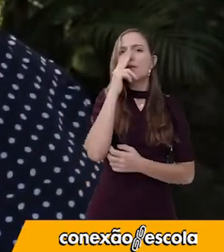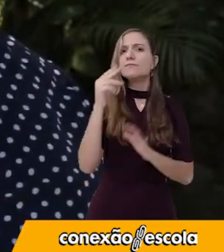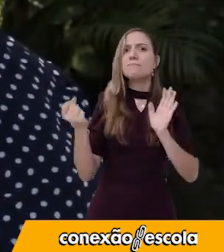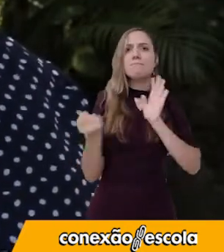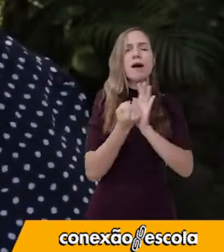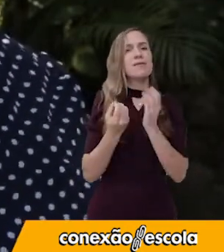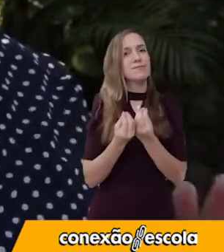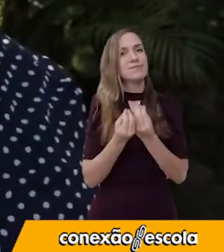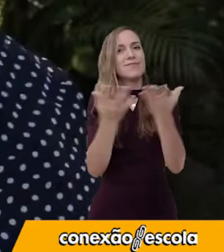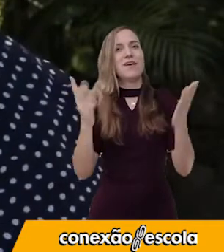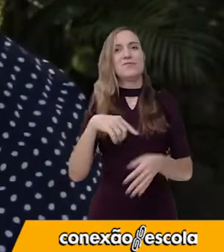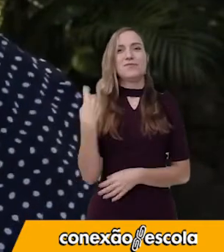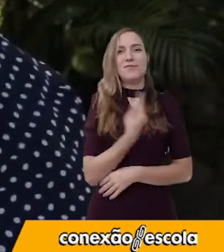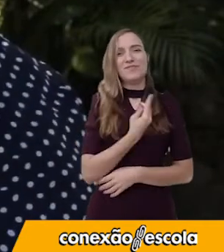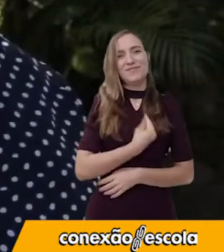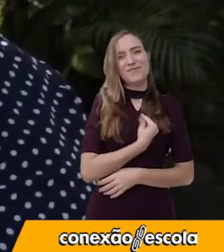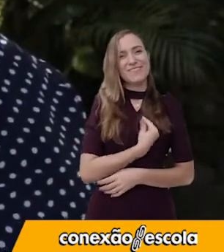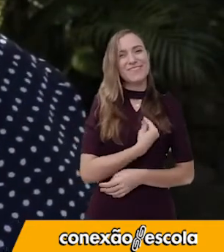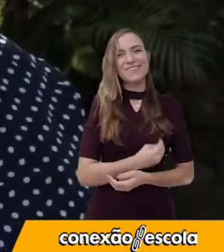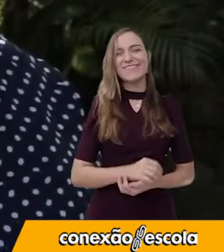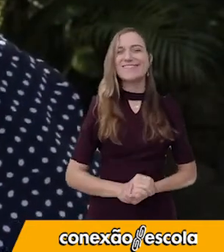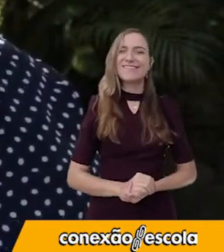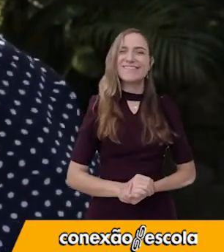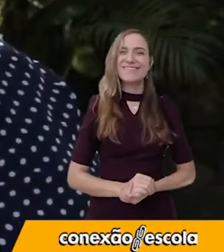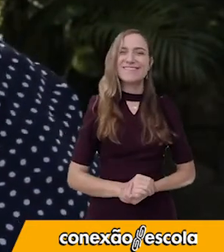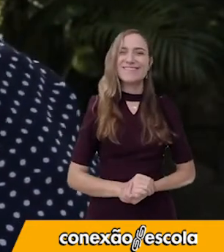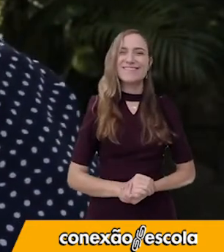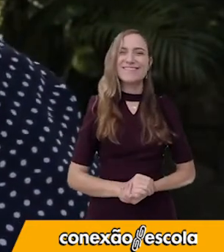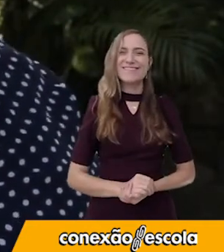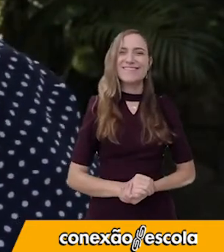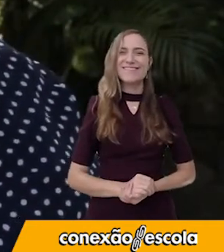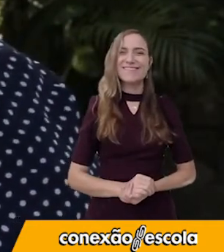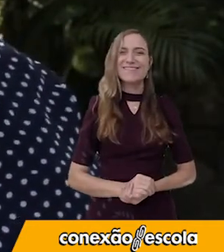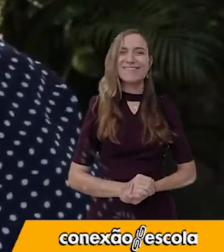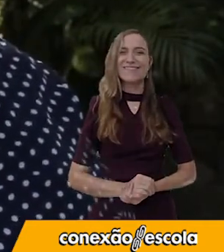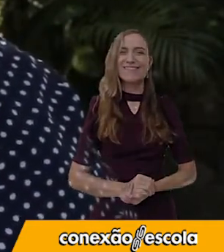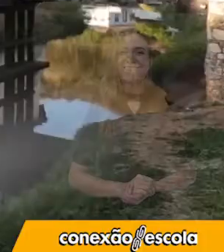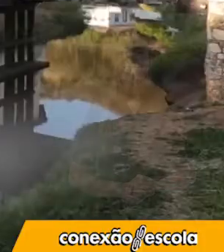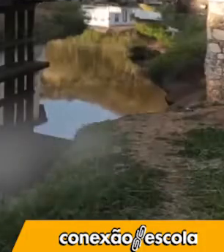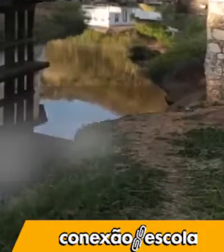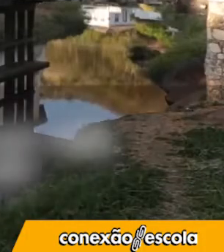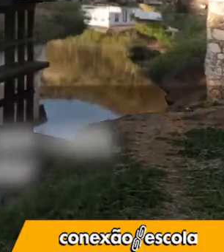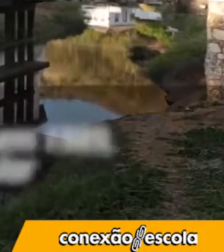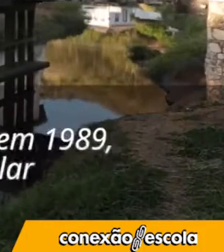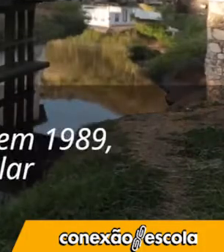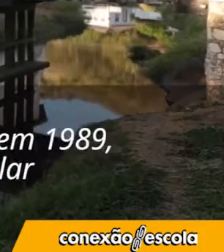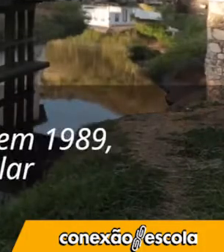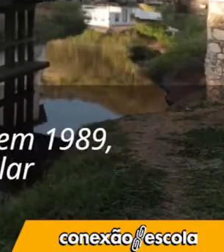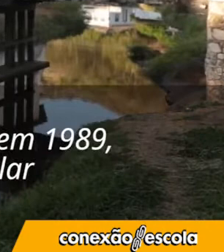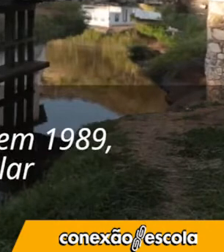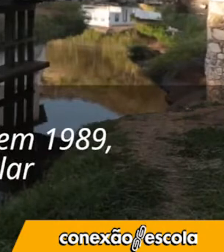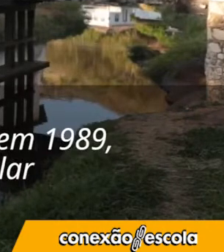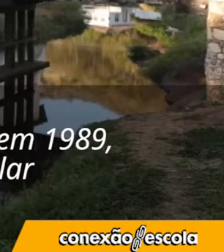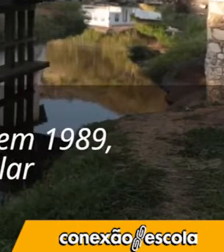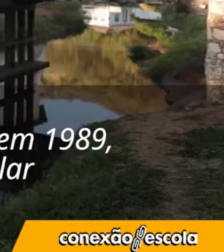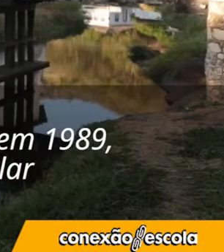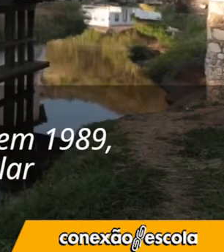de pessoa que passou por esse planeta e deixou tanta coisa boa para nós.